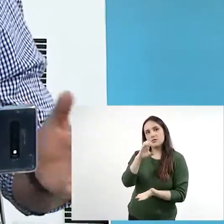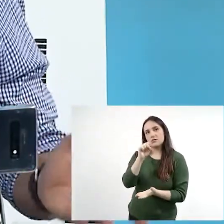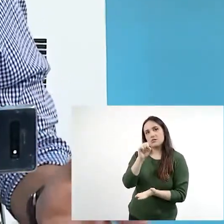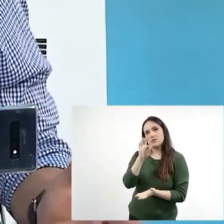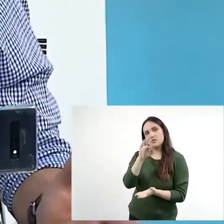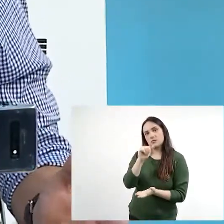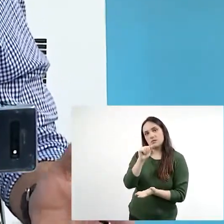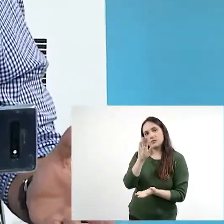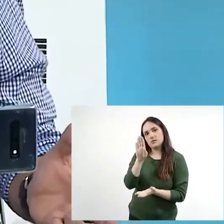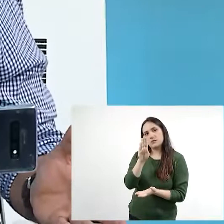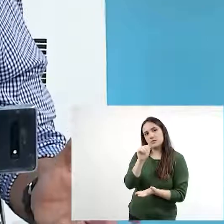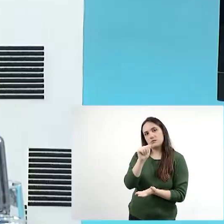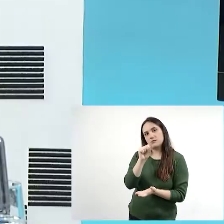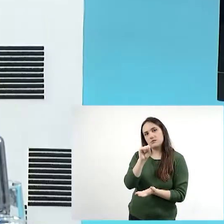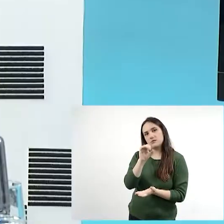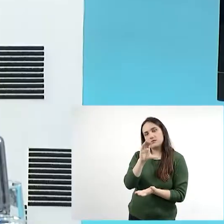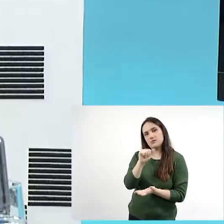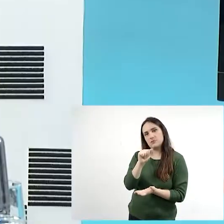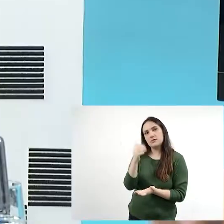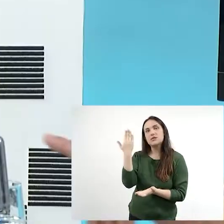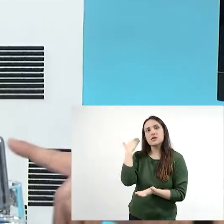por demais, que era